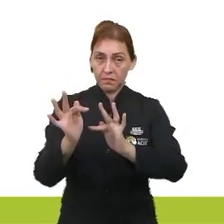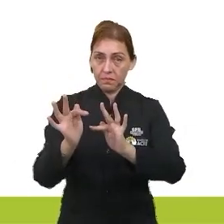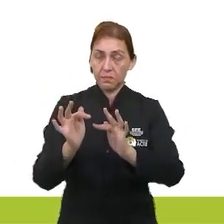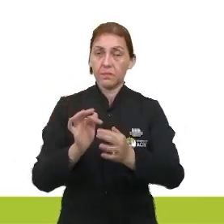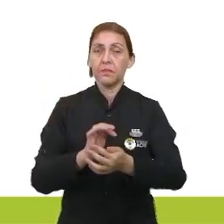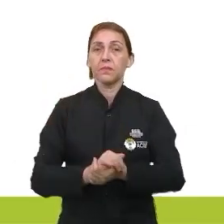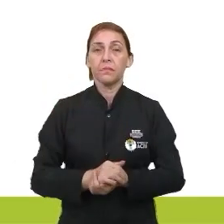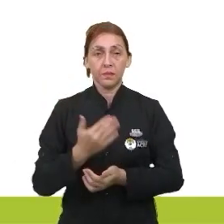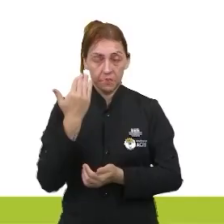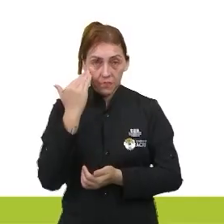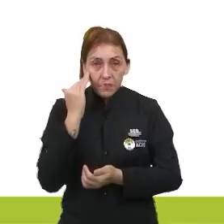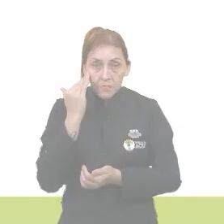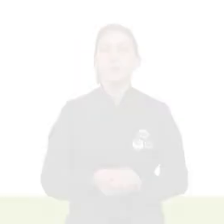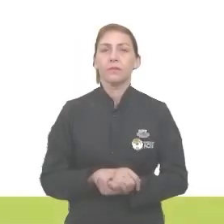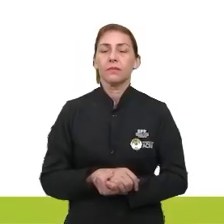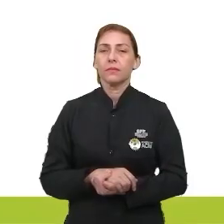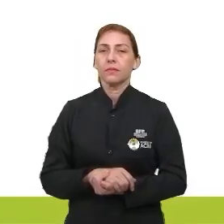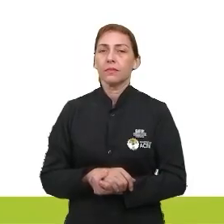aí? Entenderam?